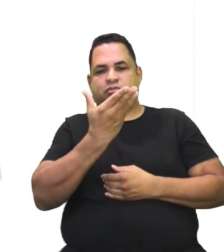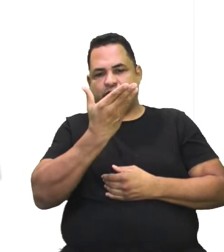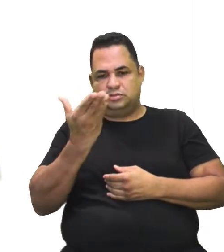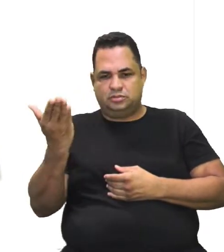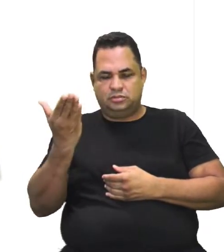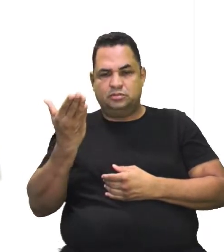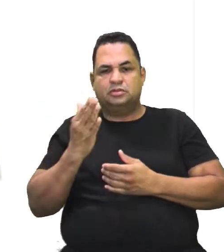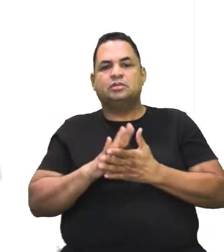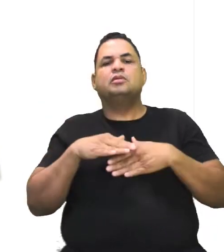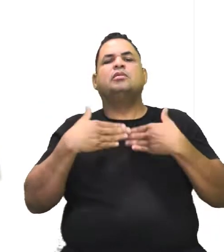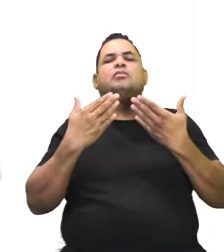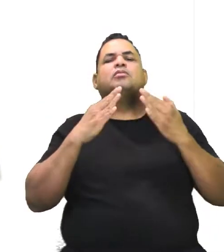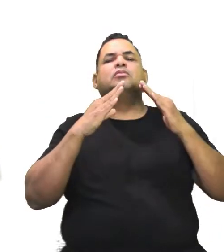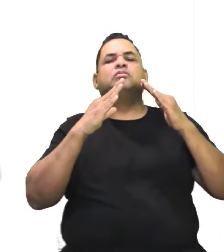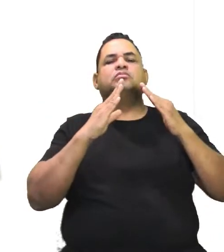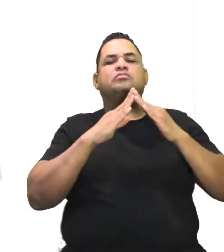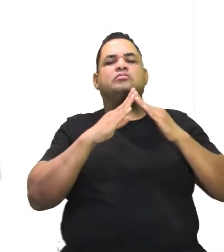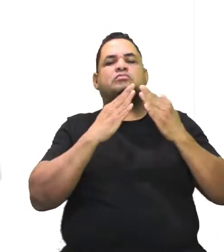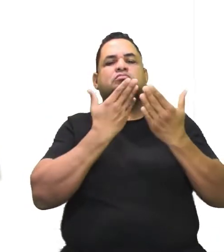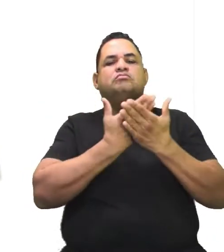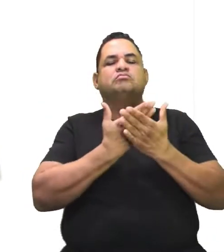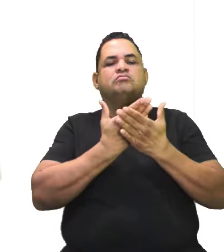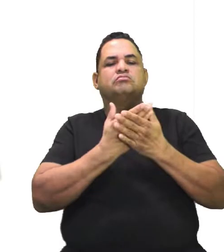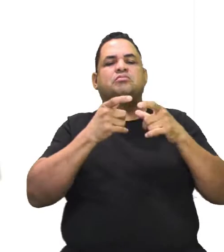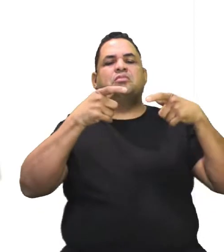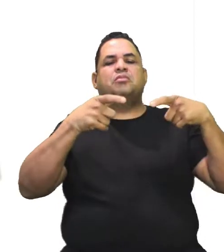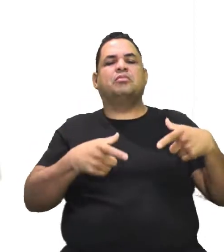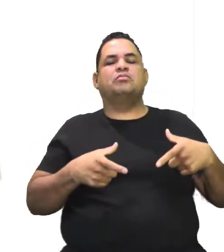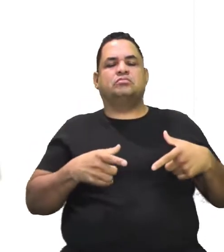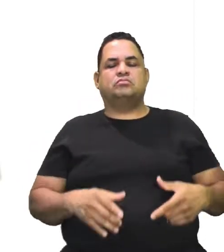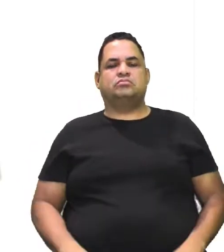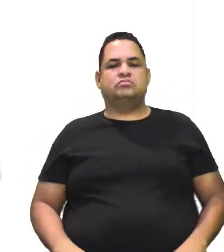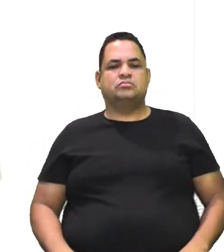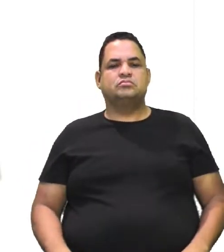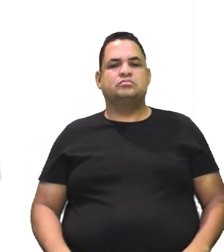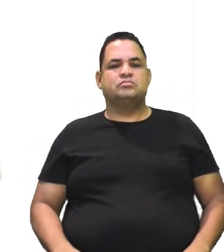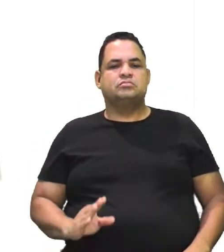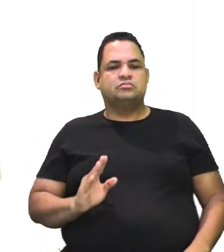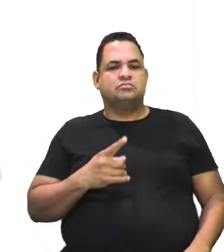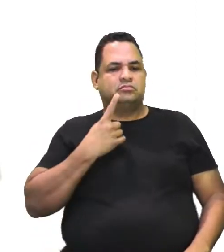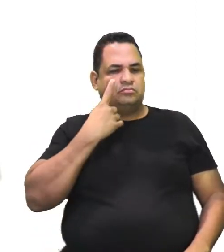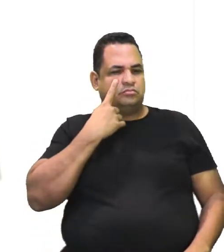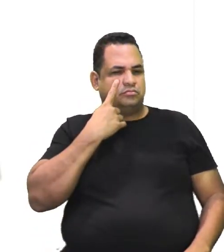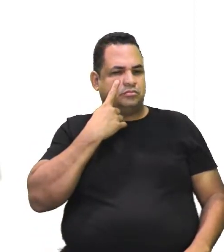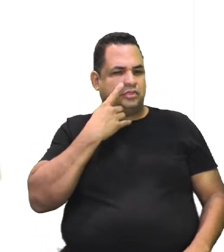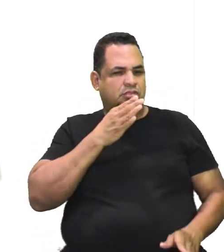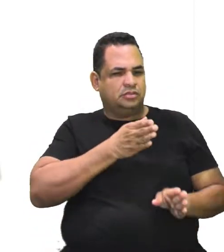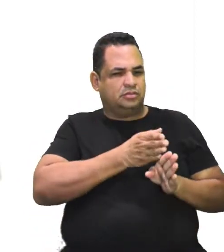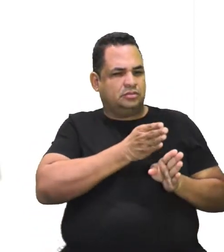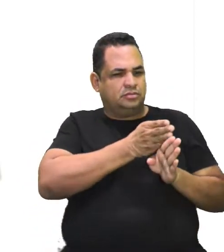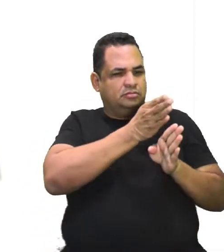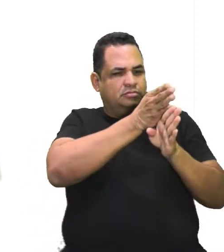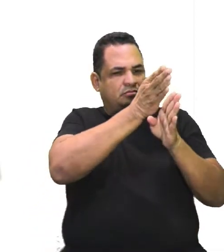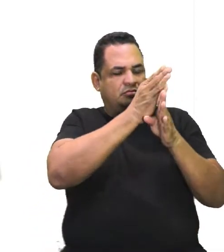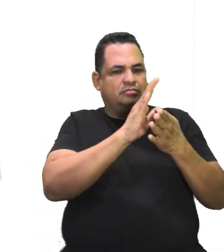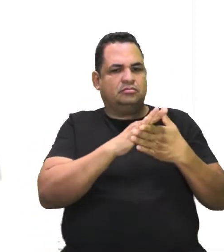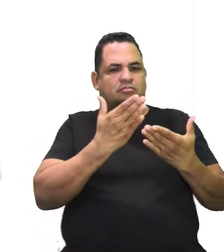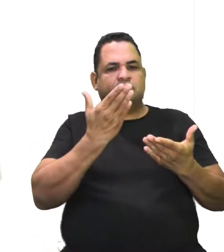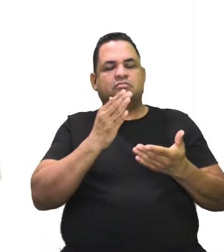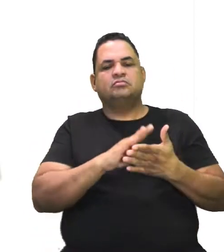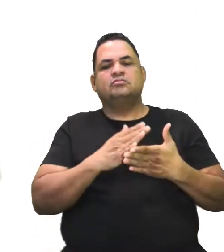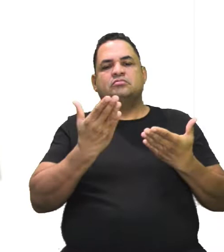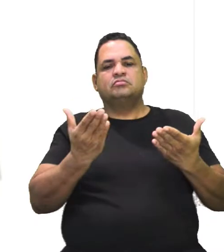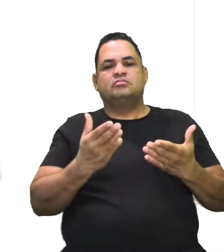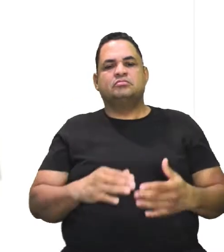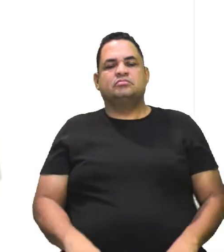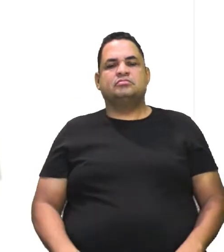tá perguntando, onde é mesmo, professores, essa escola? Eu já vi esse muro em algum lugar. Em algum lugar? Já, eu então, acho. a Escola